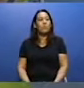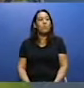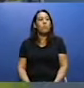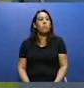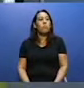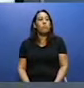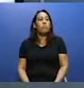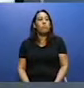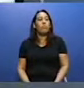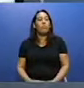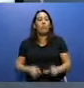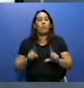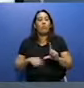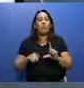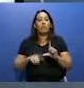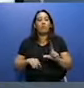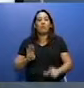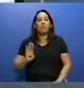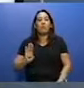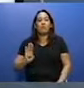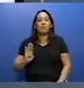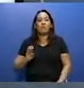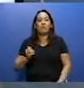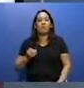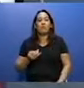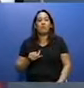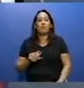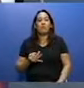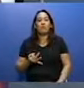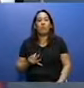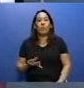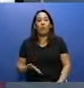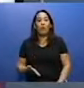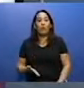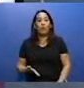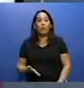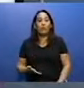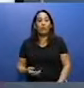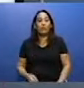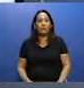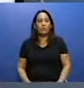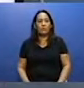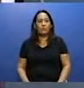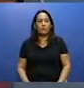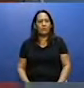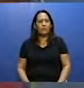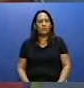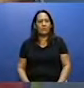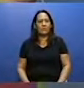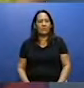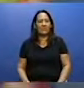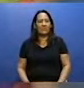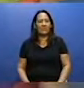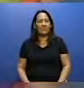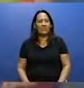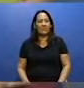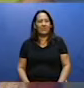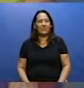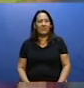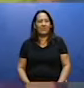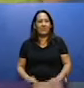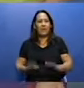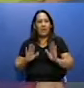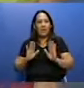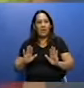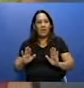Letra B. Quantos elementos tem um motivo? Tem gente desesperada que já saiu contando tudo.